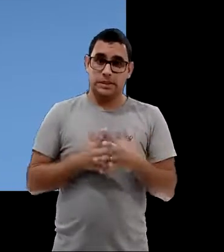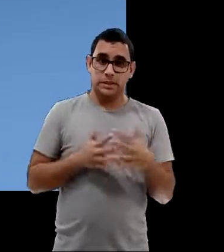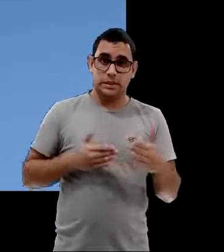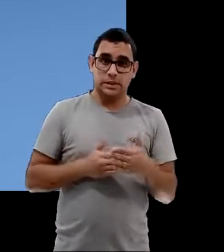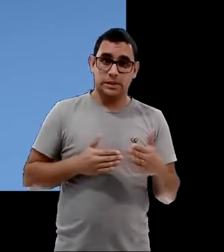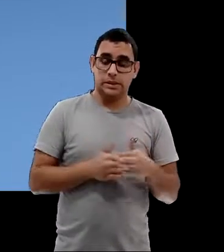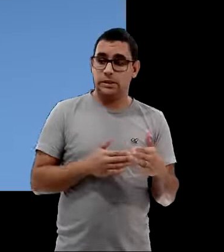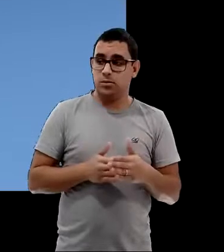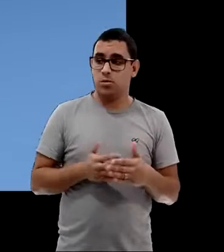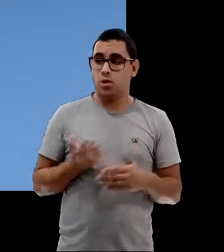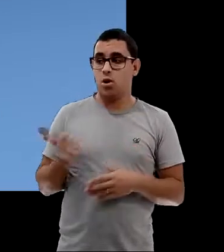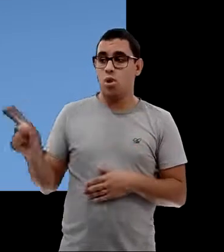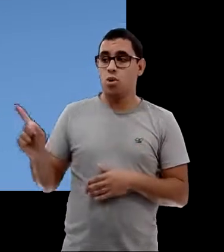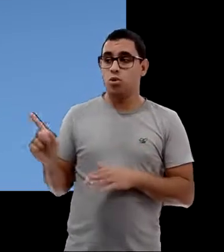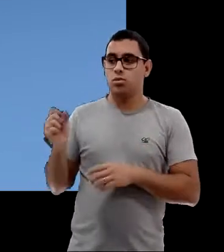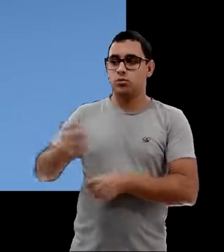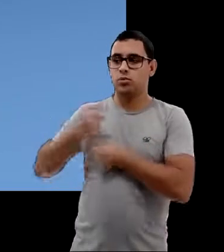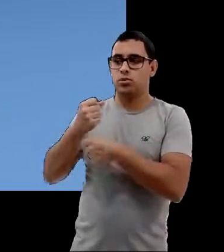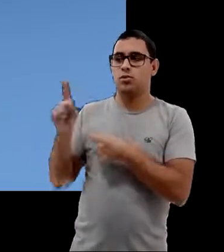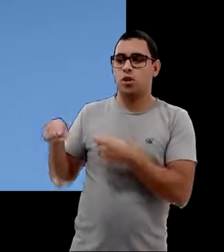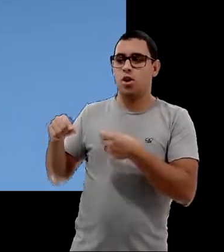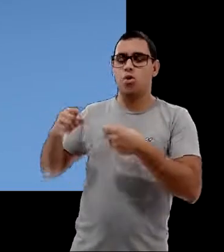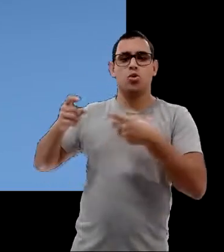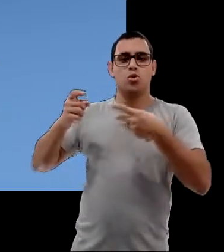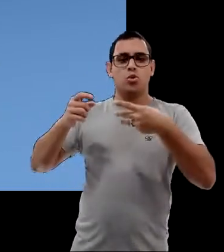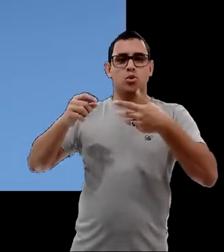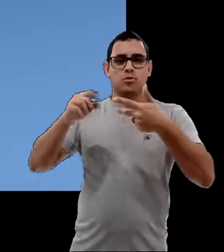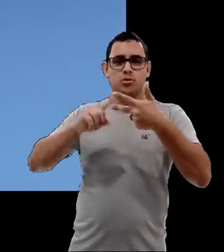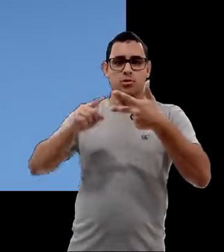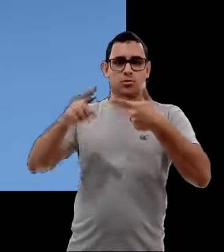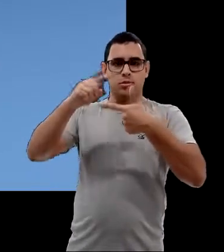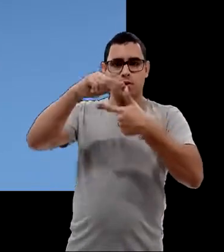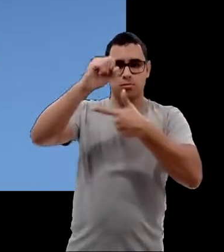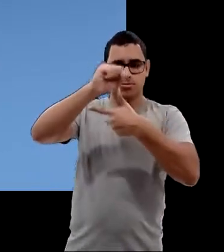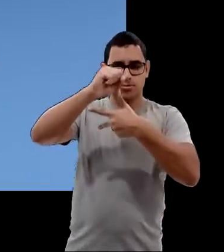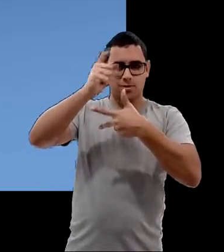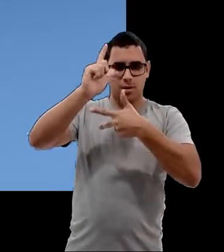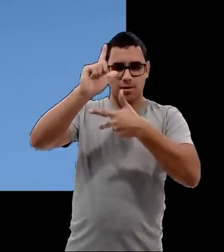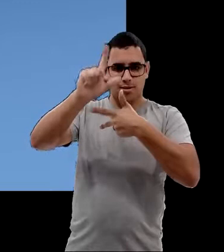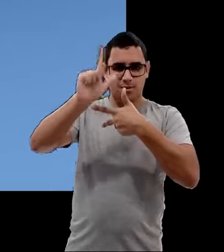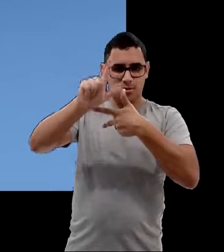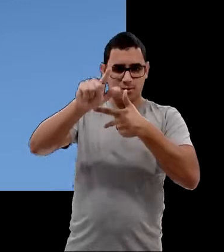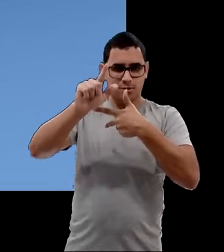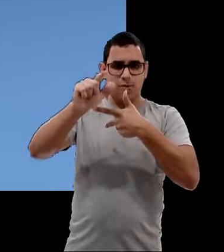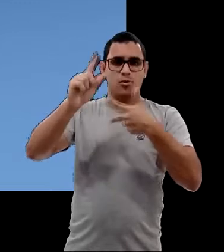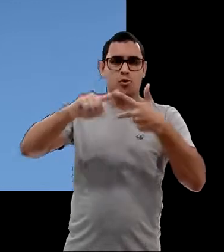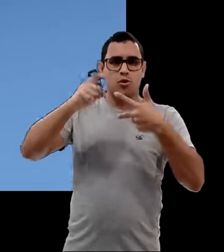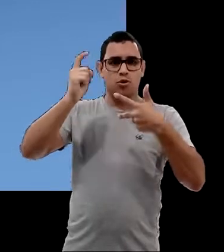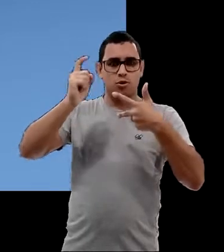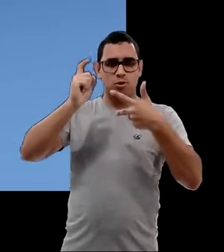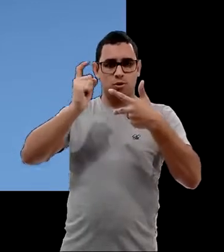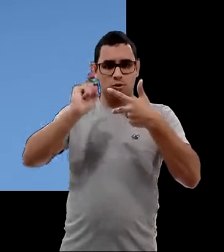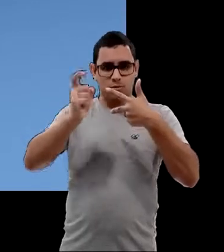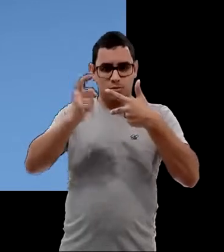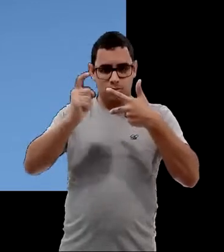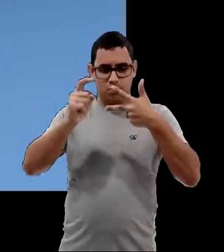ficam travados justamente por conta de um outro poder, que é o poder judiciário. Então a estratificação na